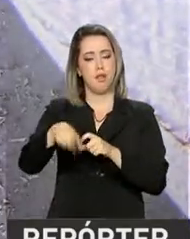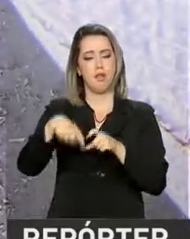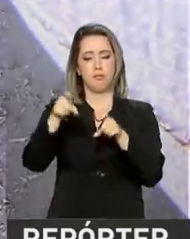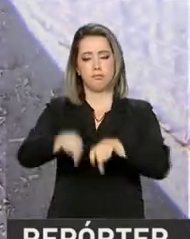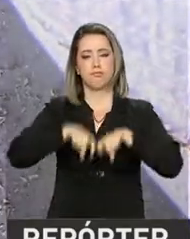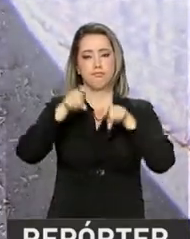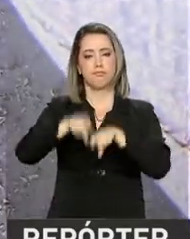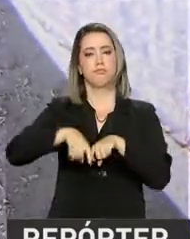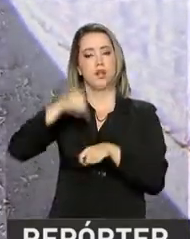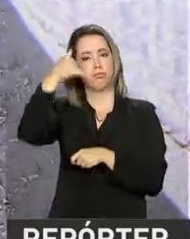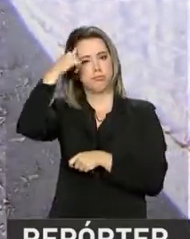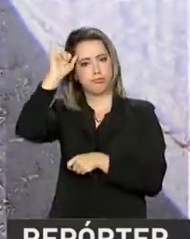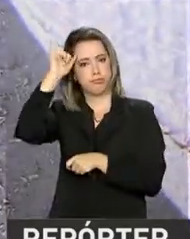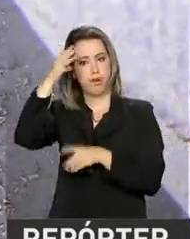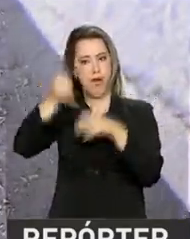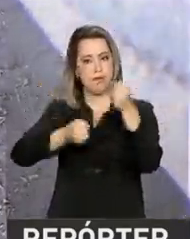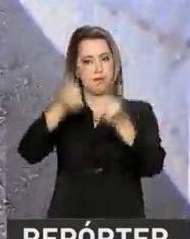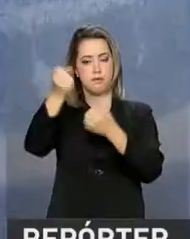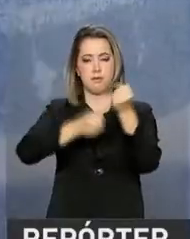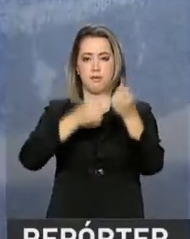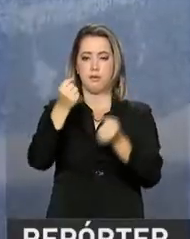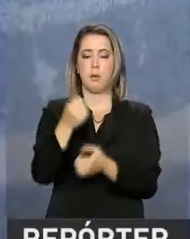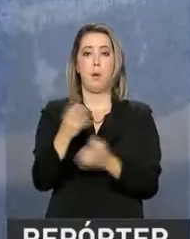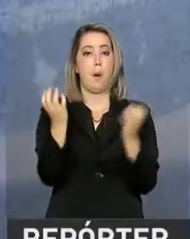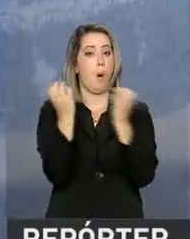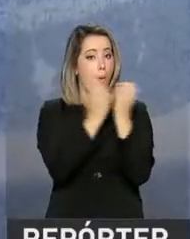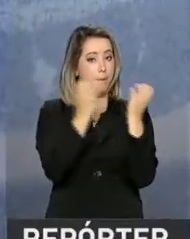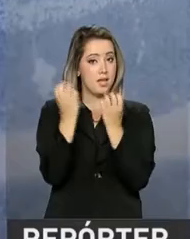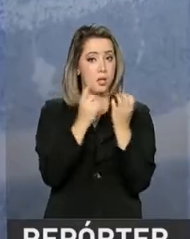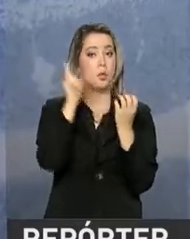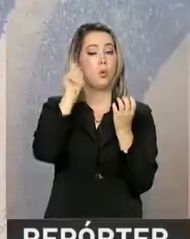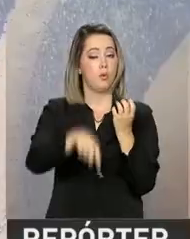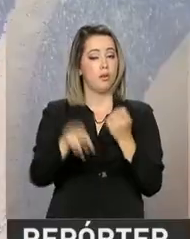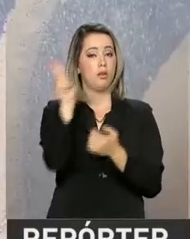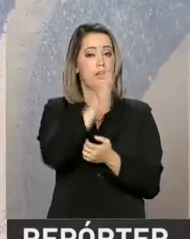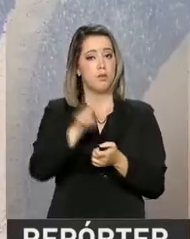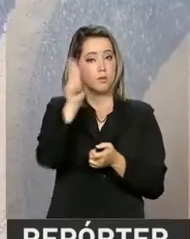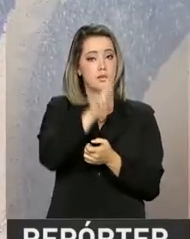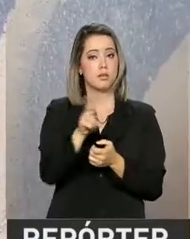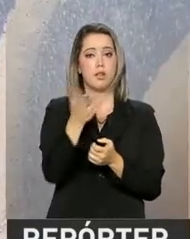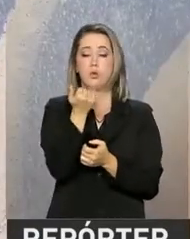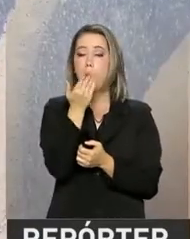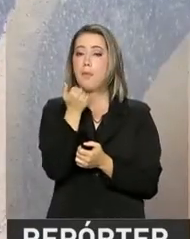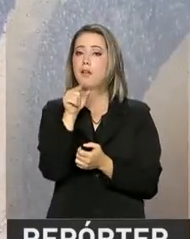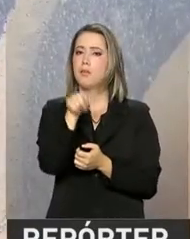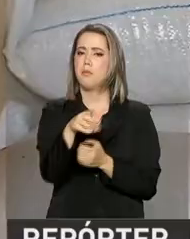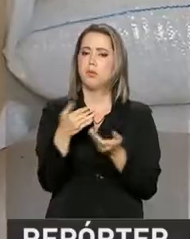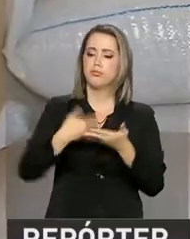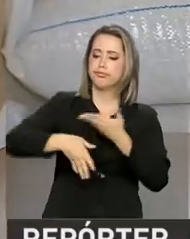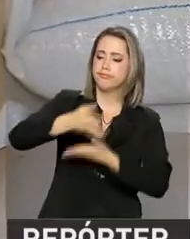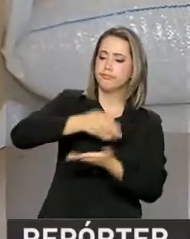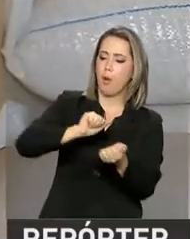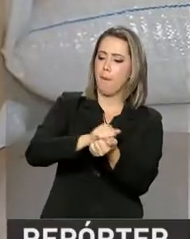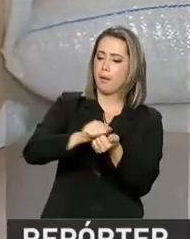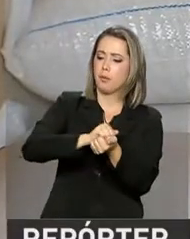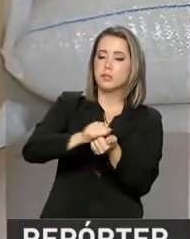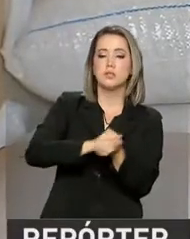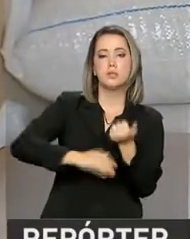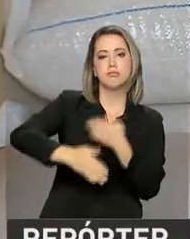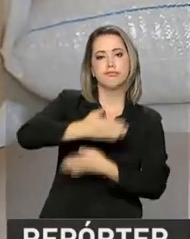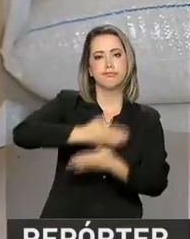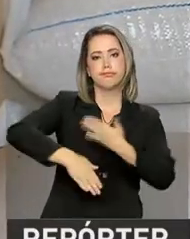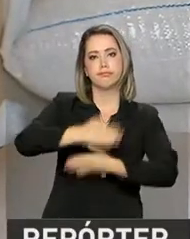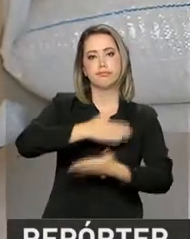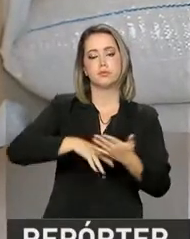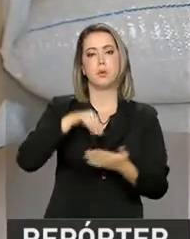é usado como ração para os animais o grão é triturado e misturado a outros produtos no depósito estão